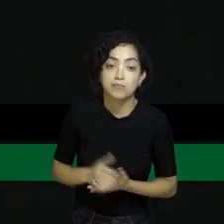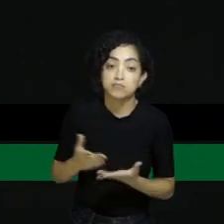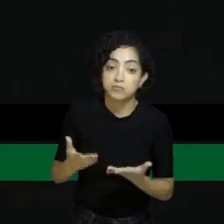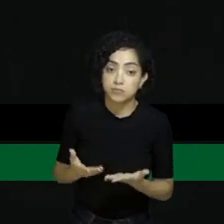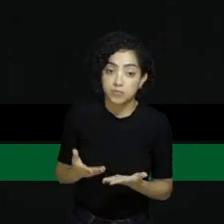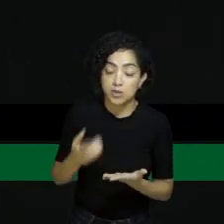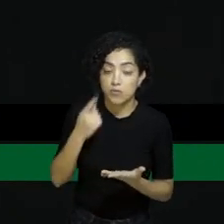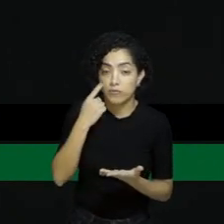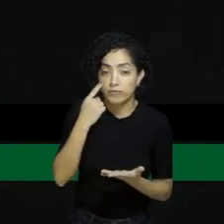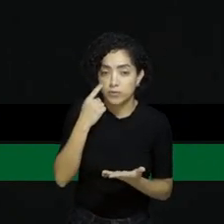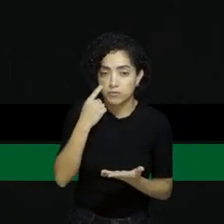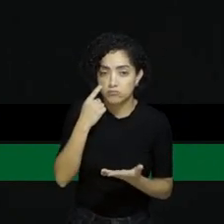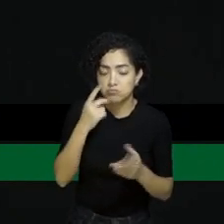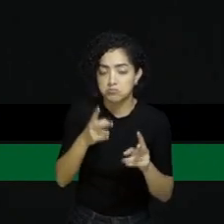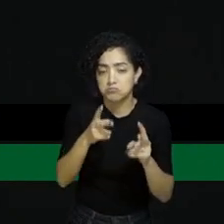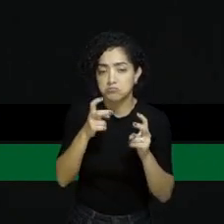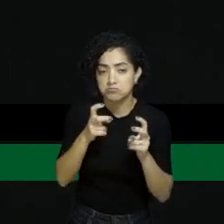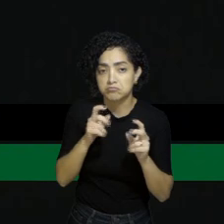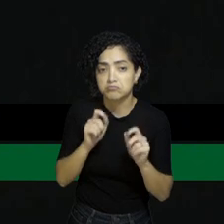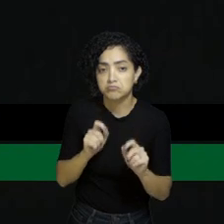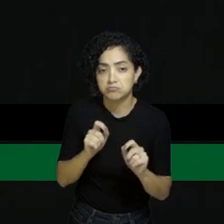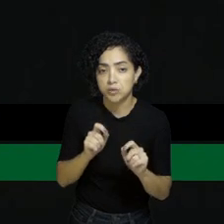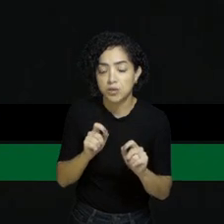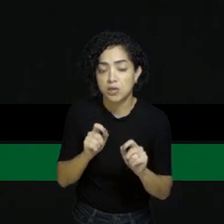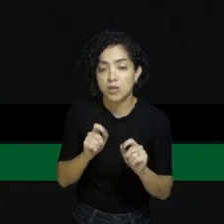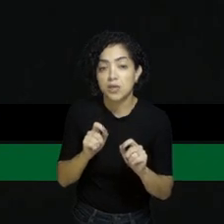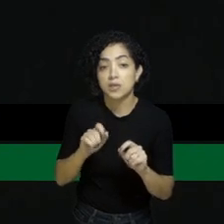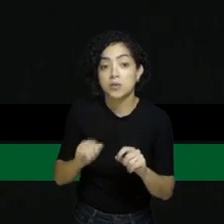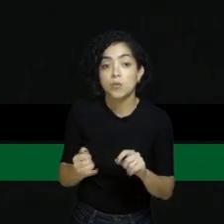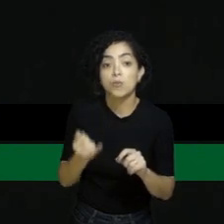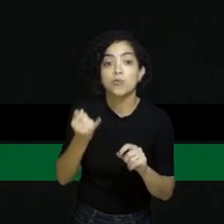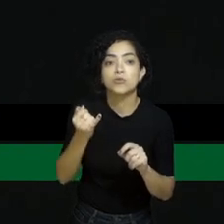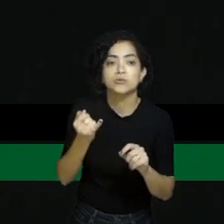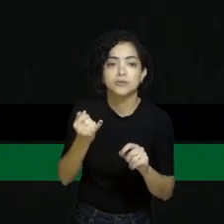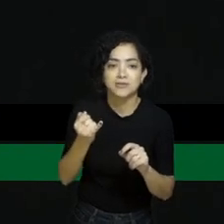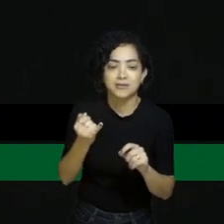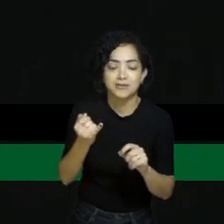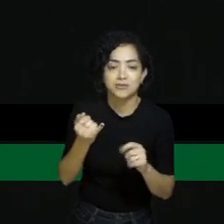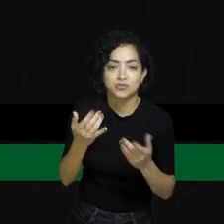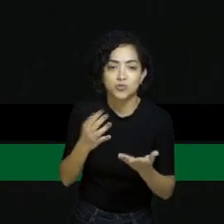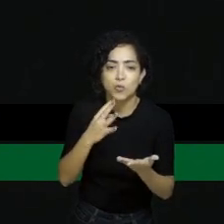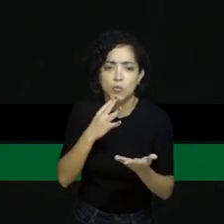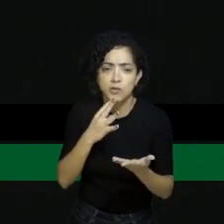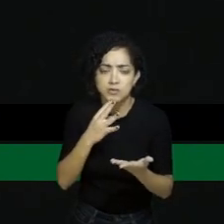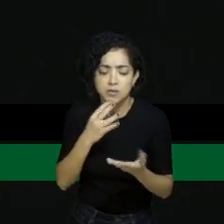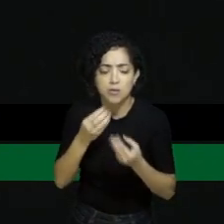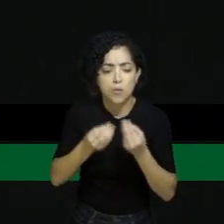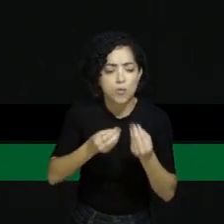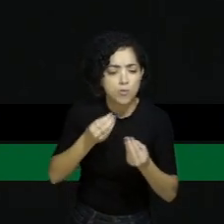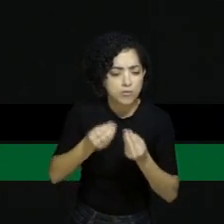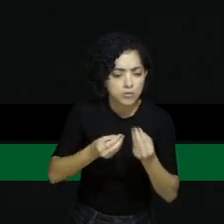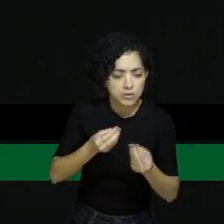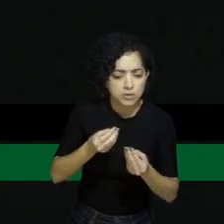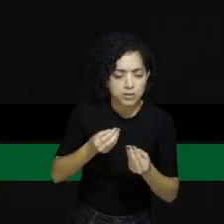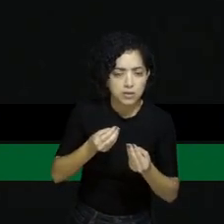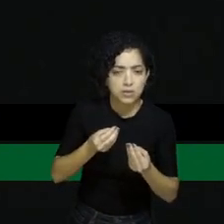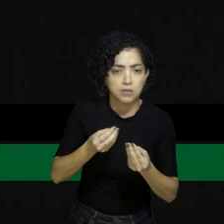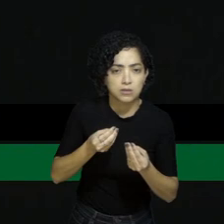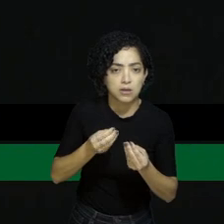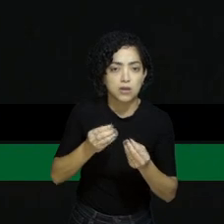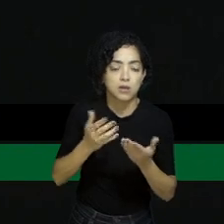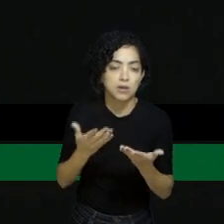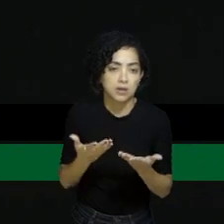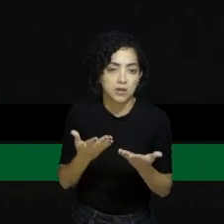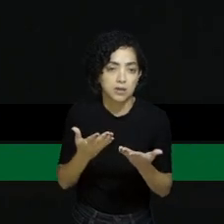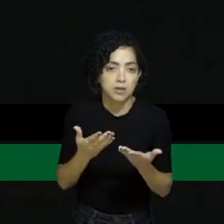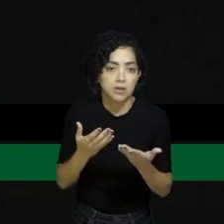aqui que é uma oportunidade do catarinense conhecer como funciona o parlamento catarinense.